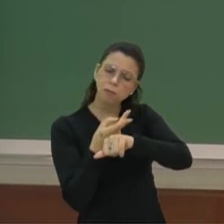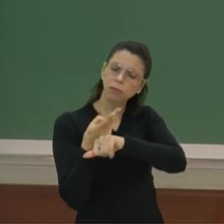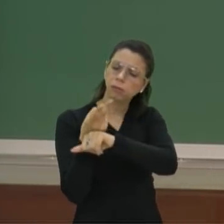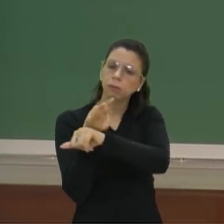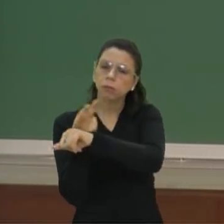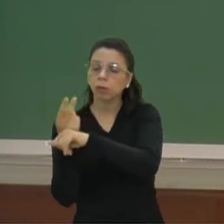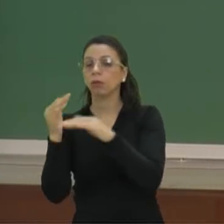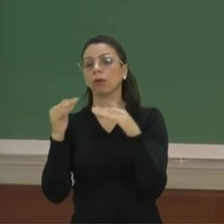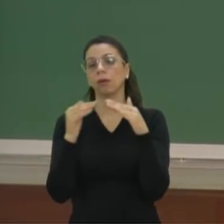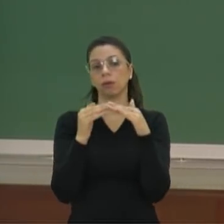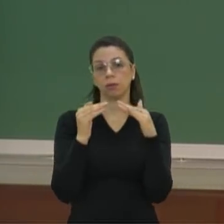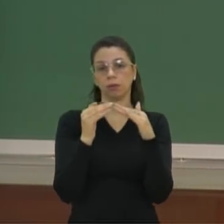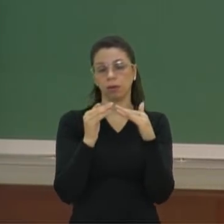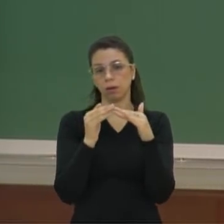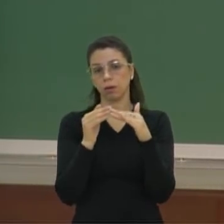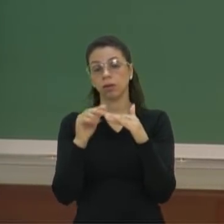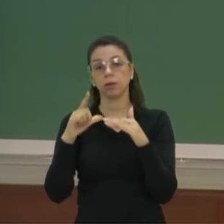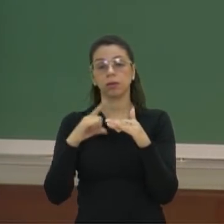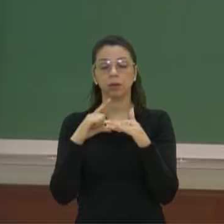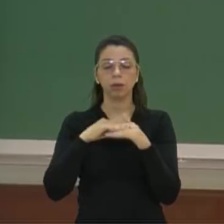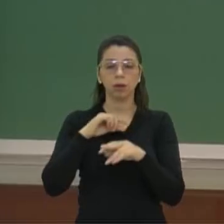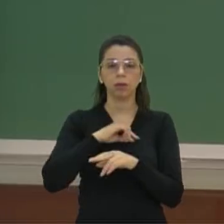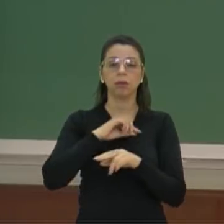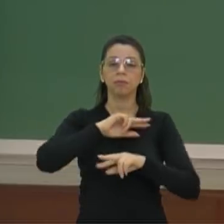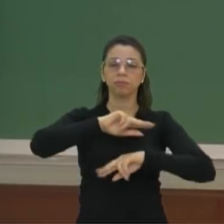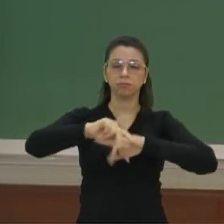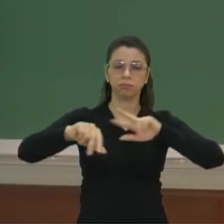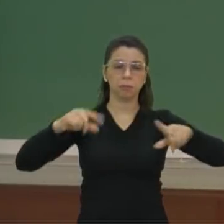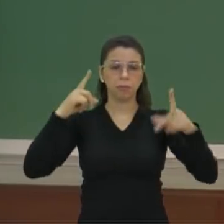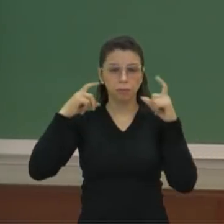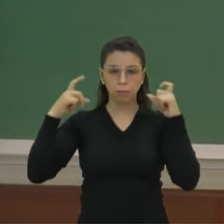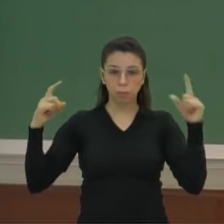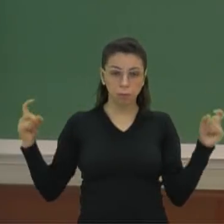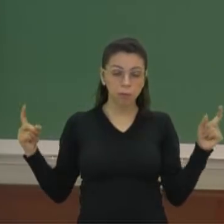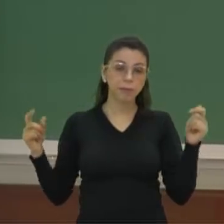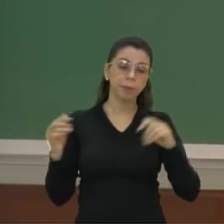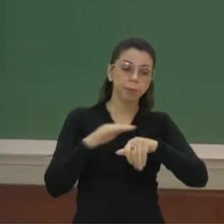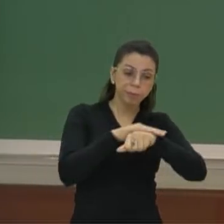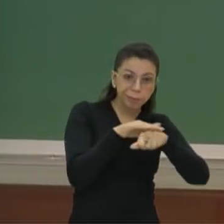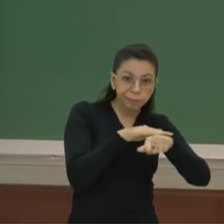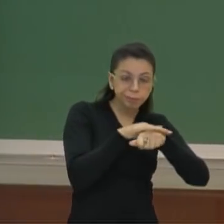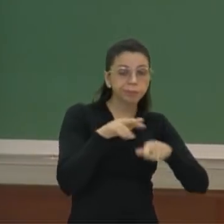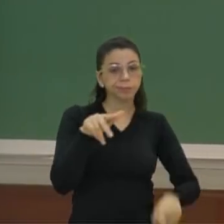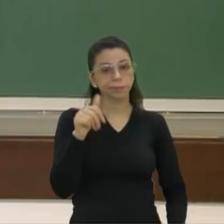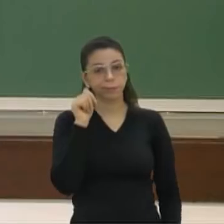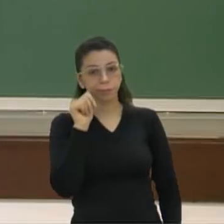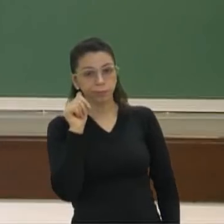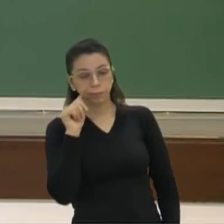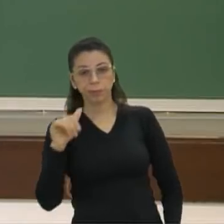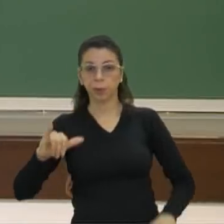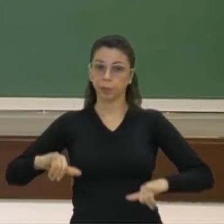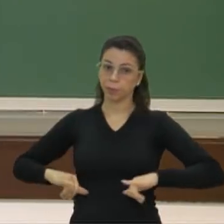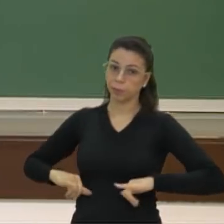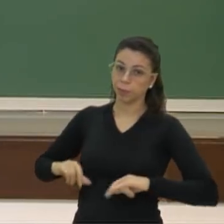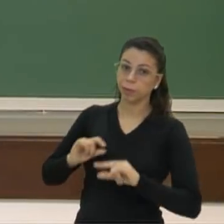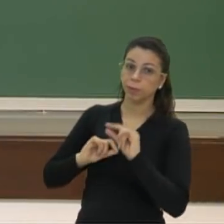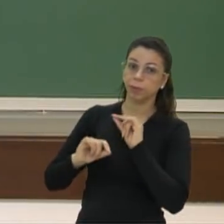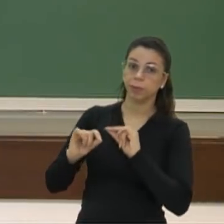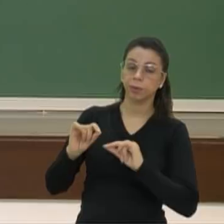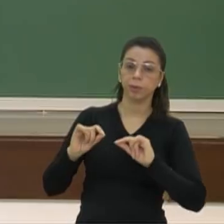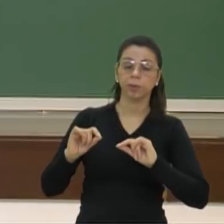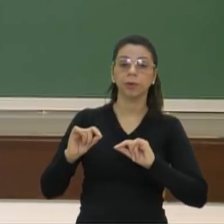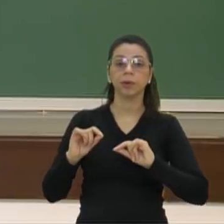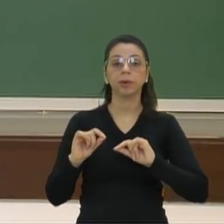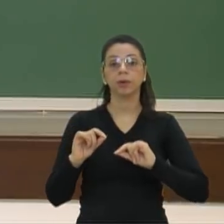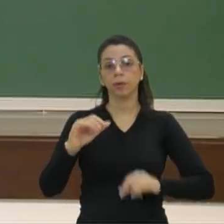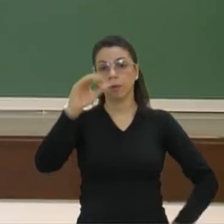casa nesse cotidiano. Se tem muito barulho, vamos conversar com a irmã, com o primo, com o tio,